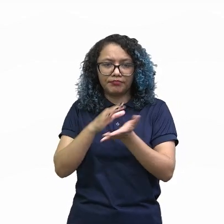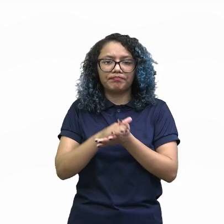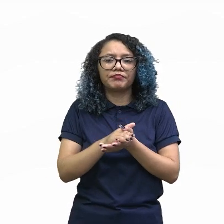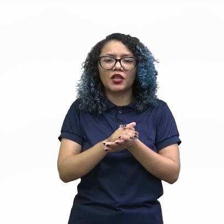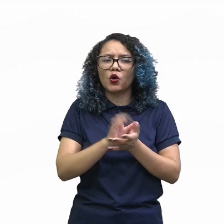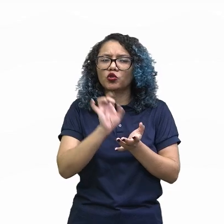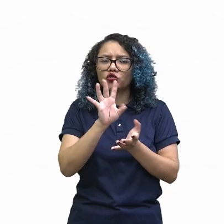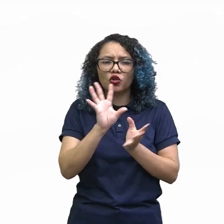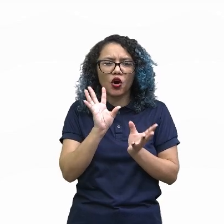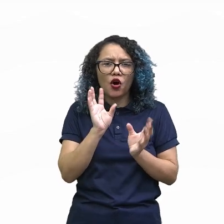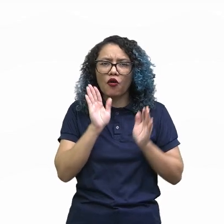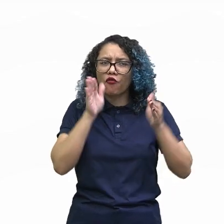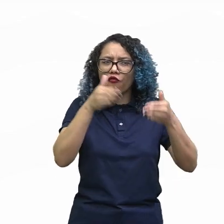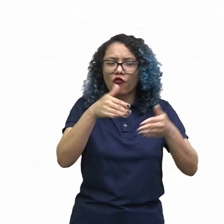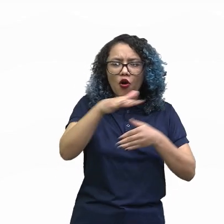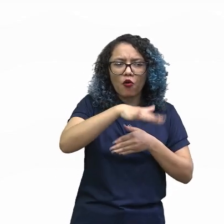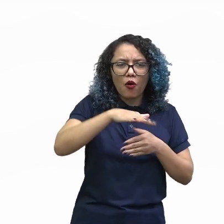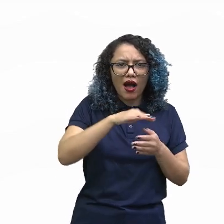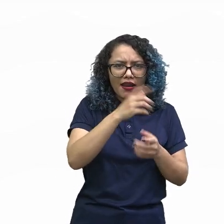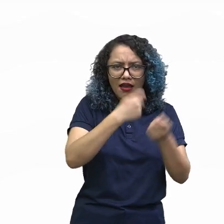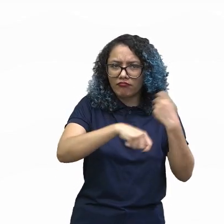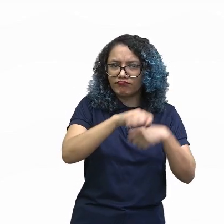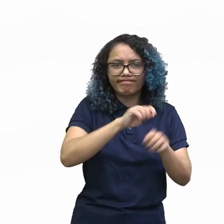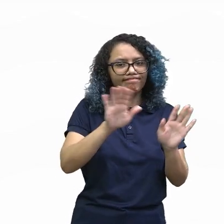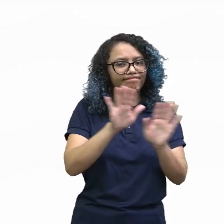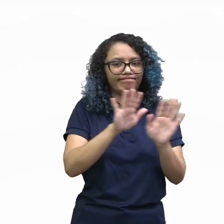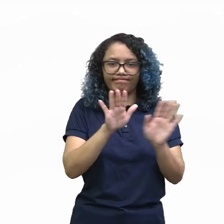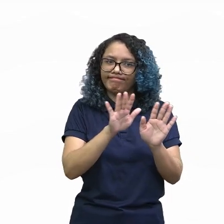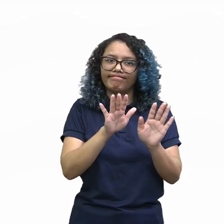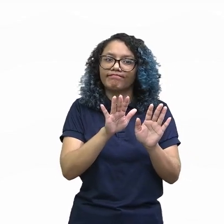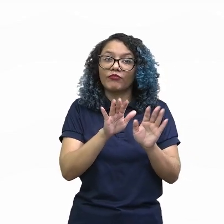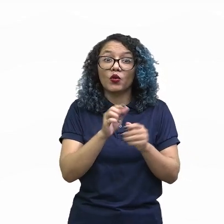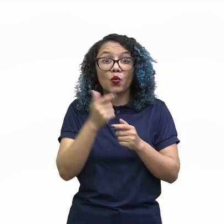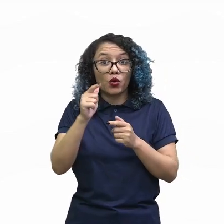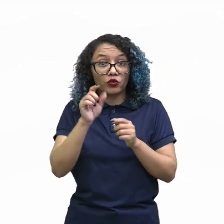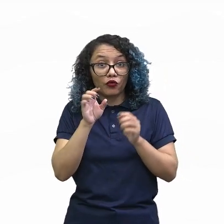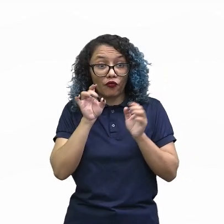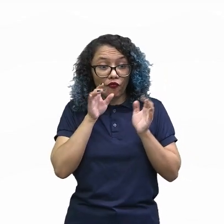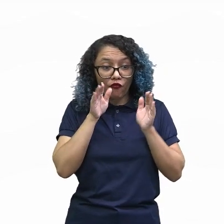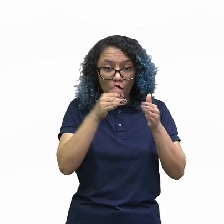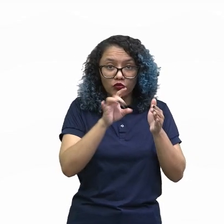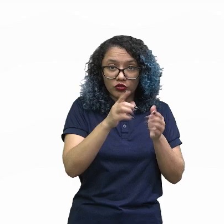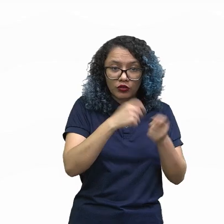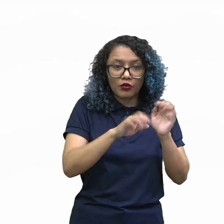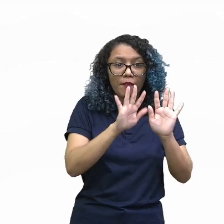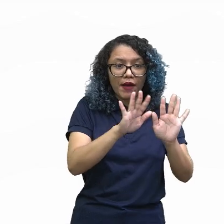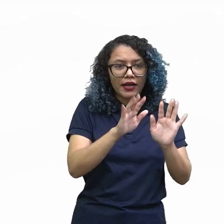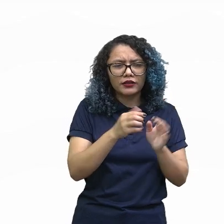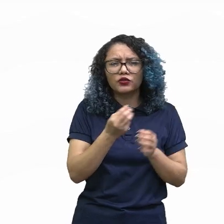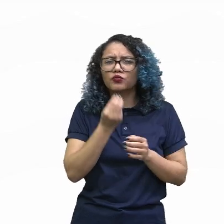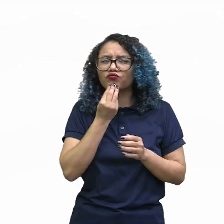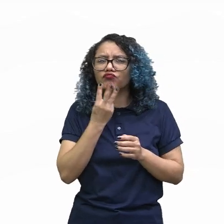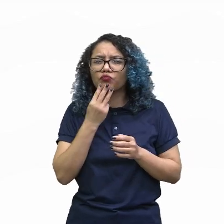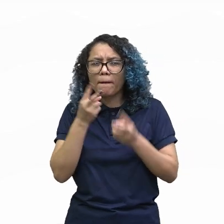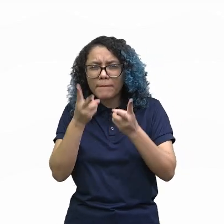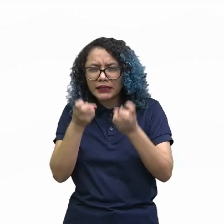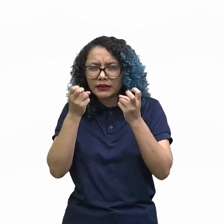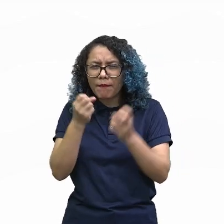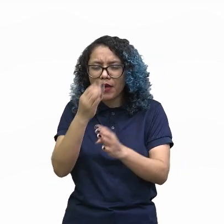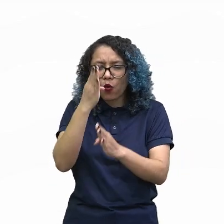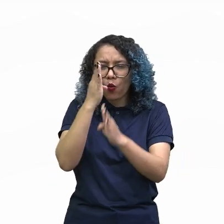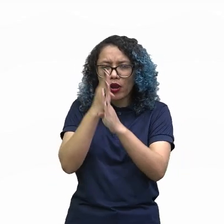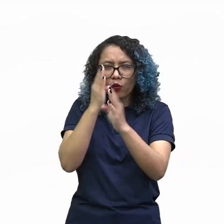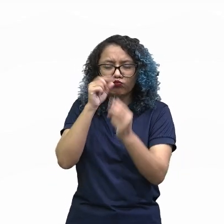se resume apenas à dimensão econômica, como vê o Marx, né? Weber identificou 3 dimensões principais